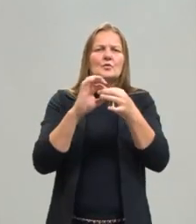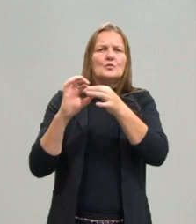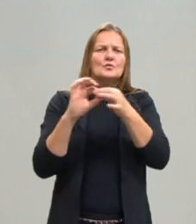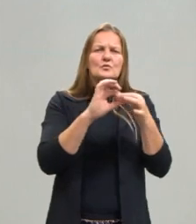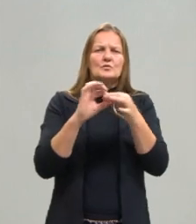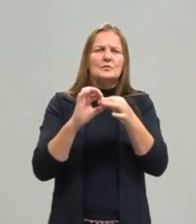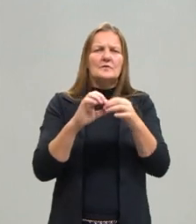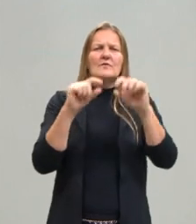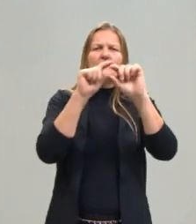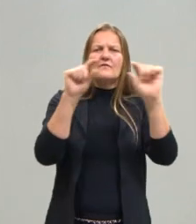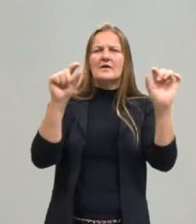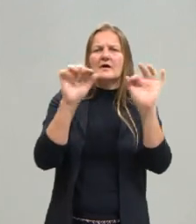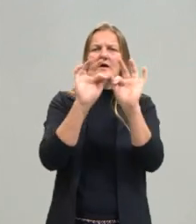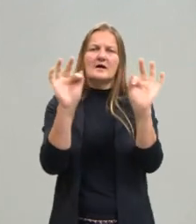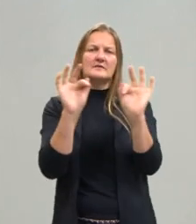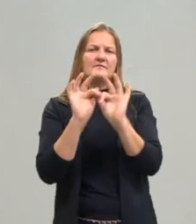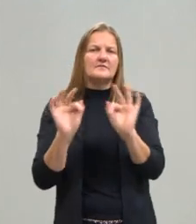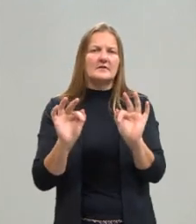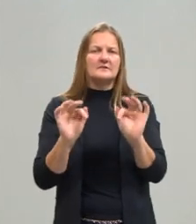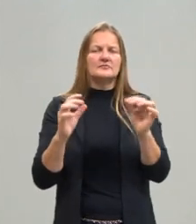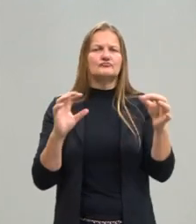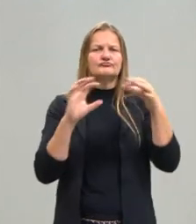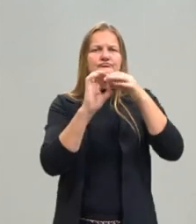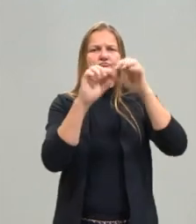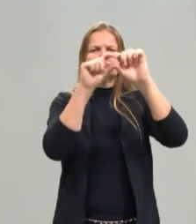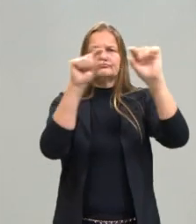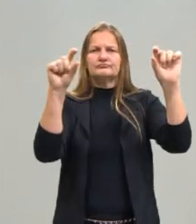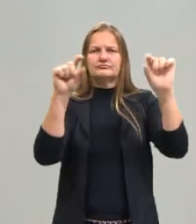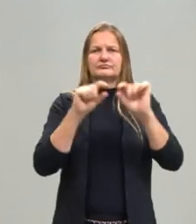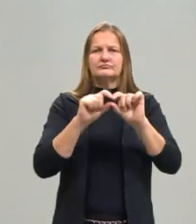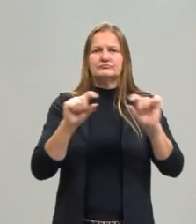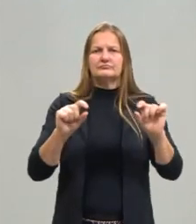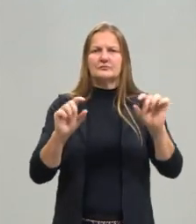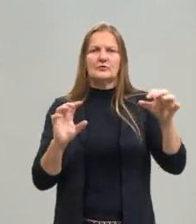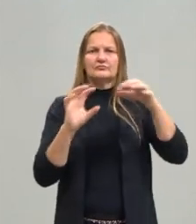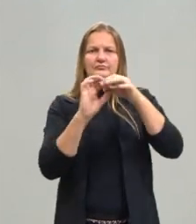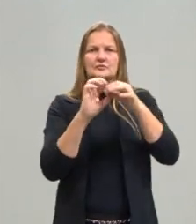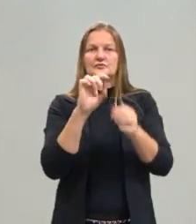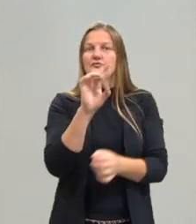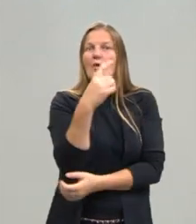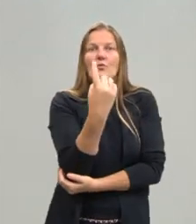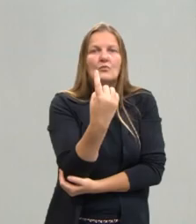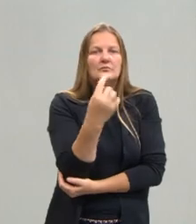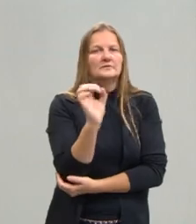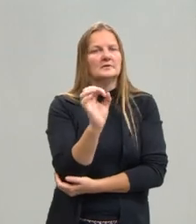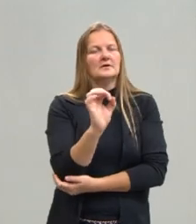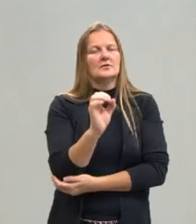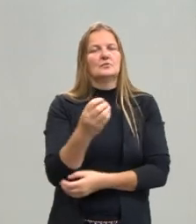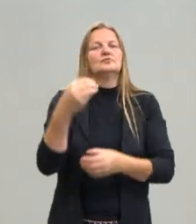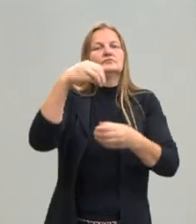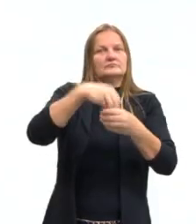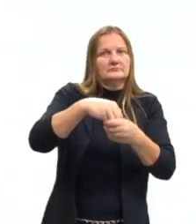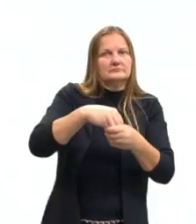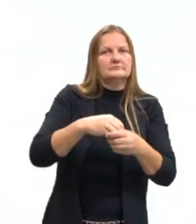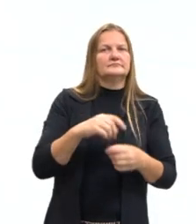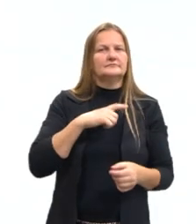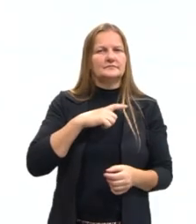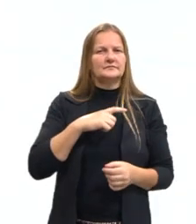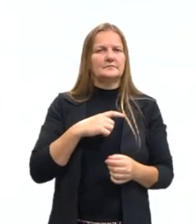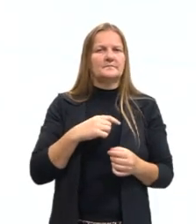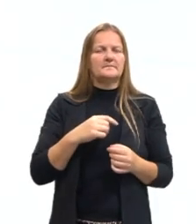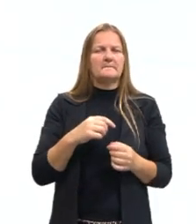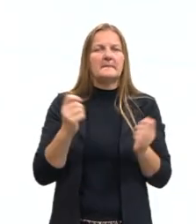as frases entre senão não basta Não é só isso não posso usar um só conector e isso cai lá dentro